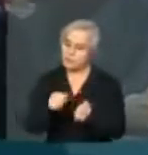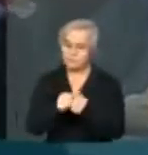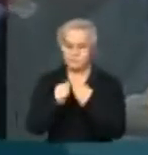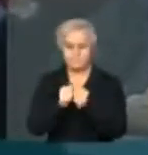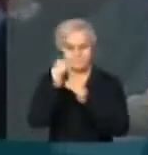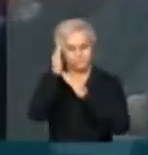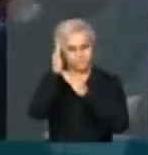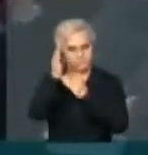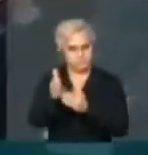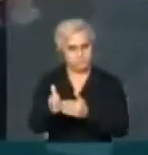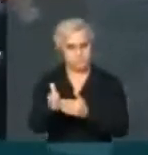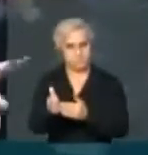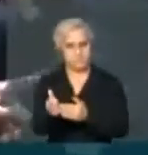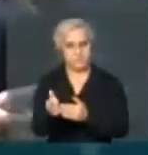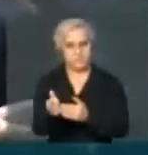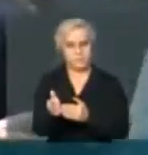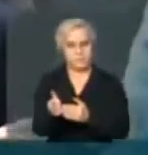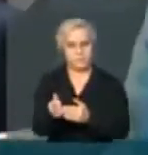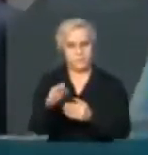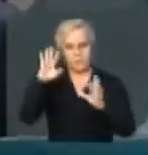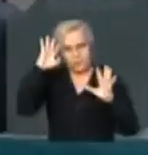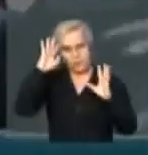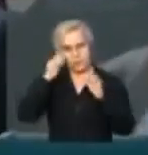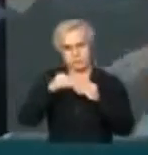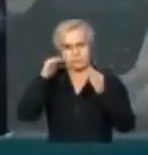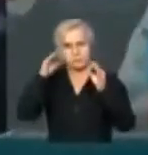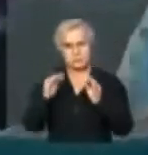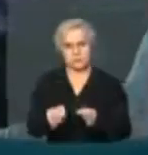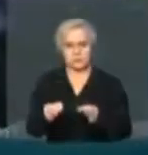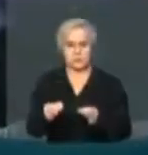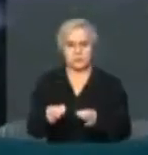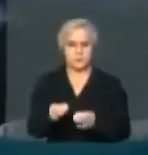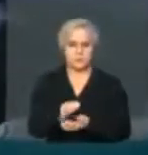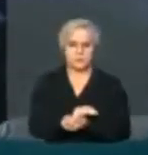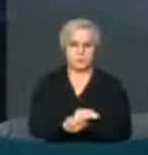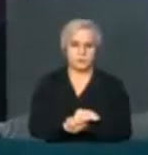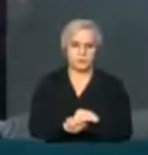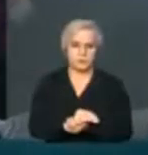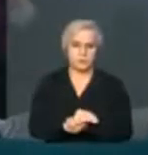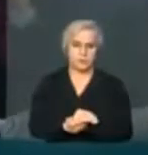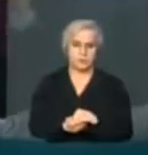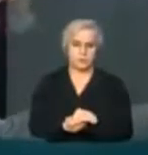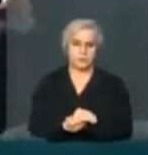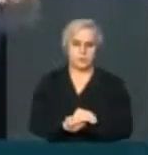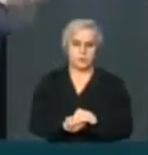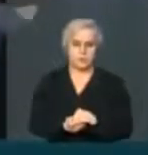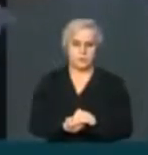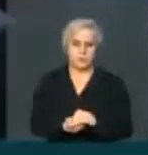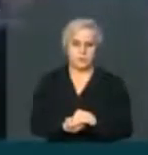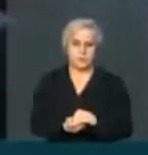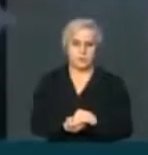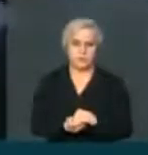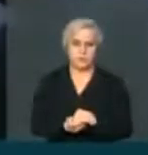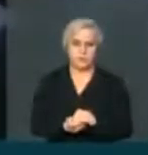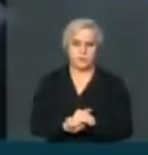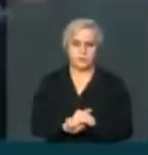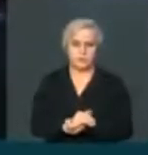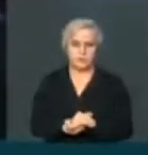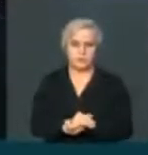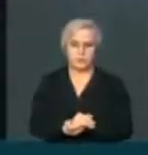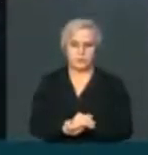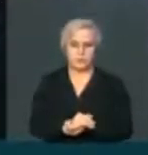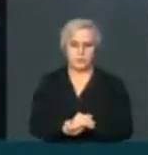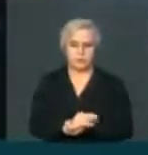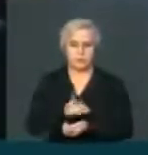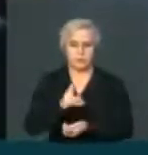coerente, a posição consciente da nossa bancada. A bancada do PSC, que tem tido postura aqui sempre em